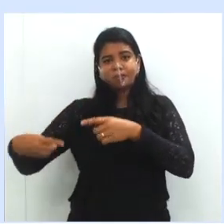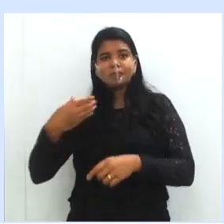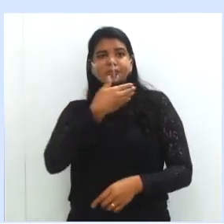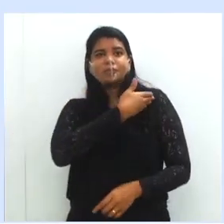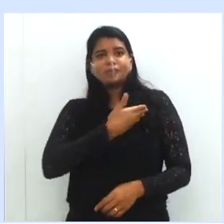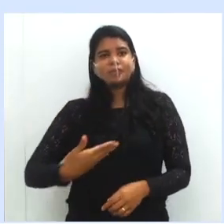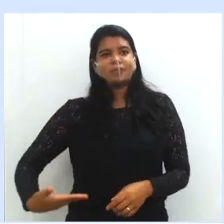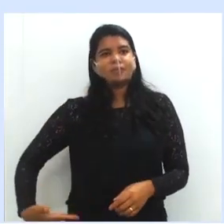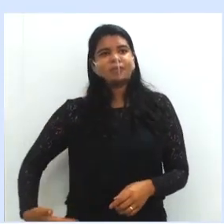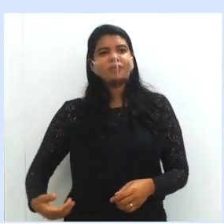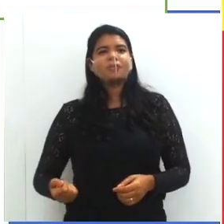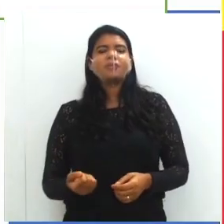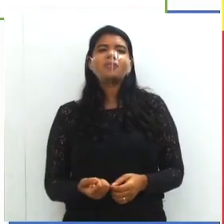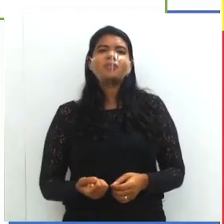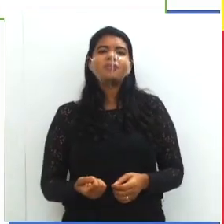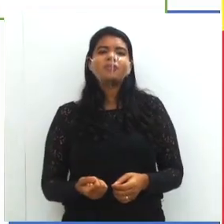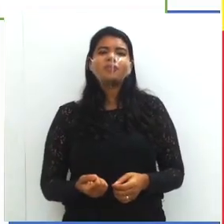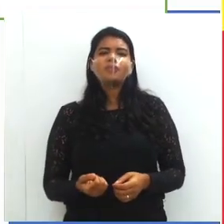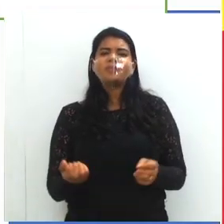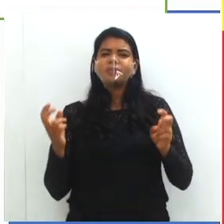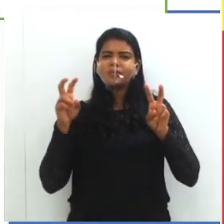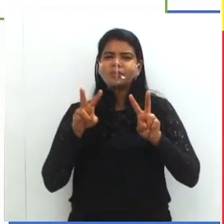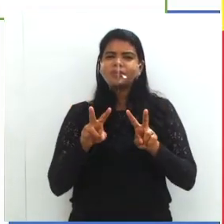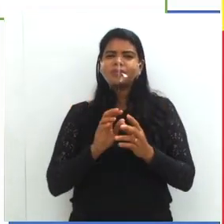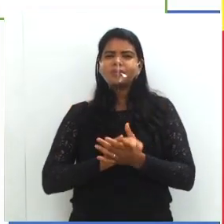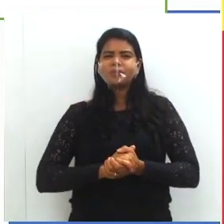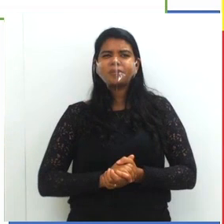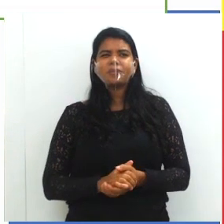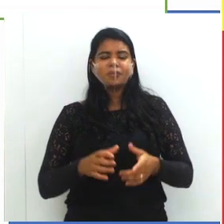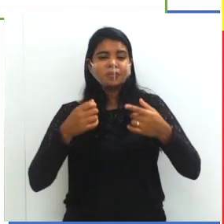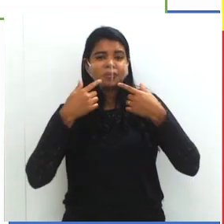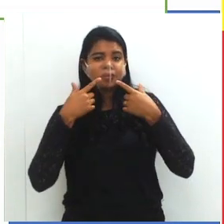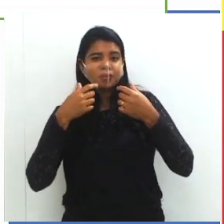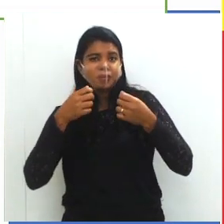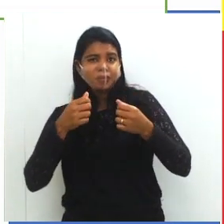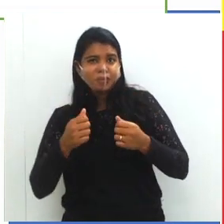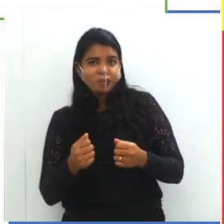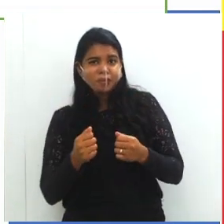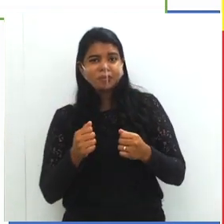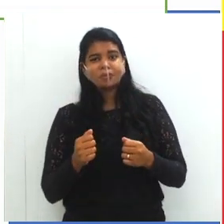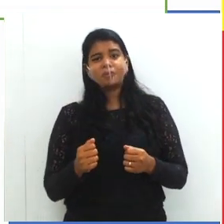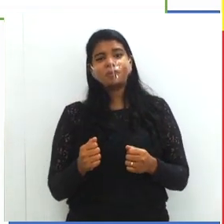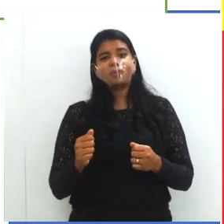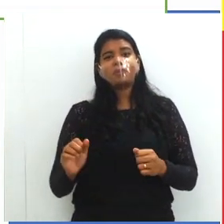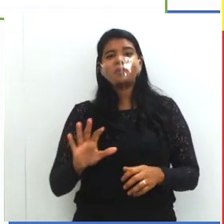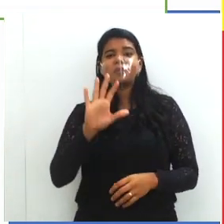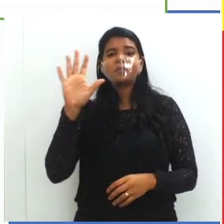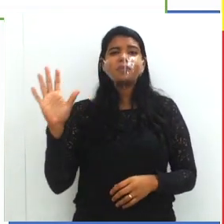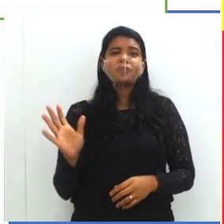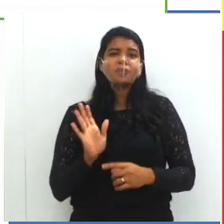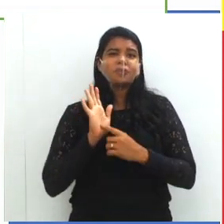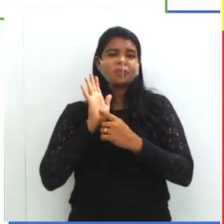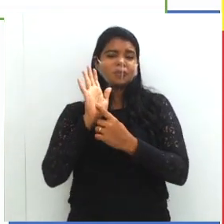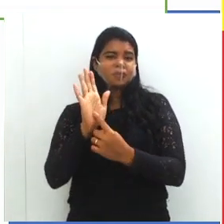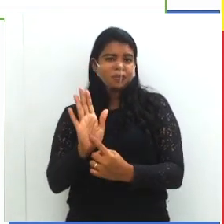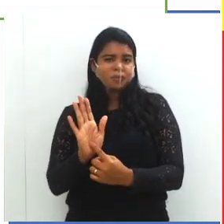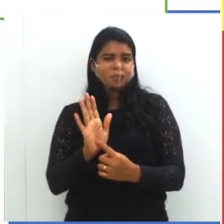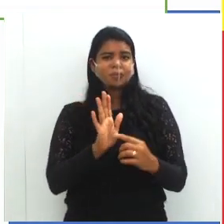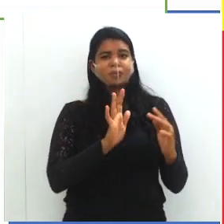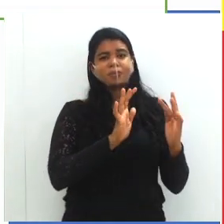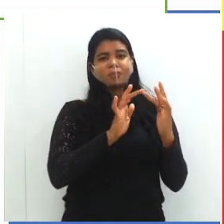políticas públicas. Vejam só, atuando como linguagem internacional que estabelece a